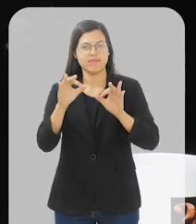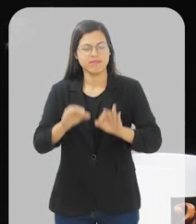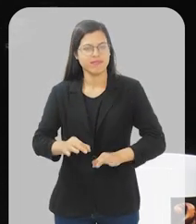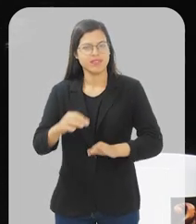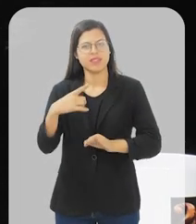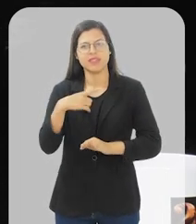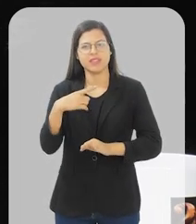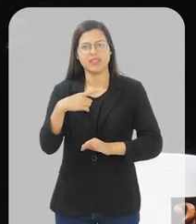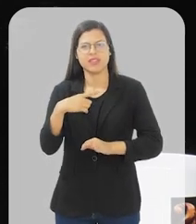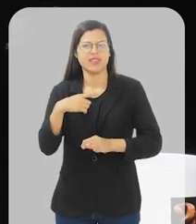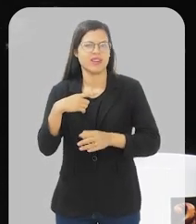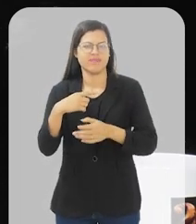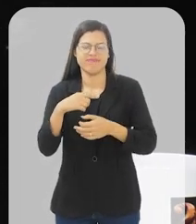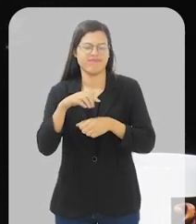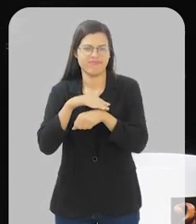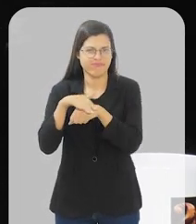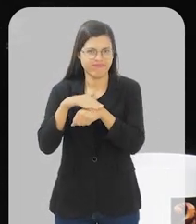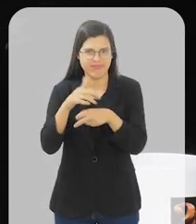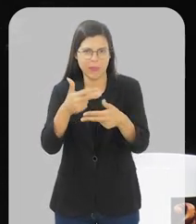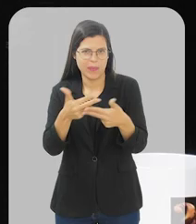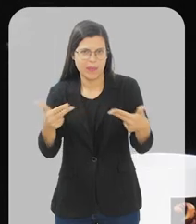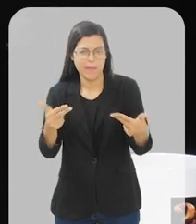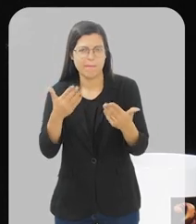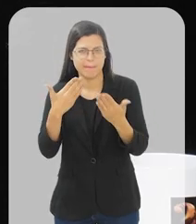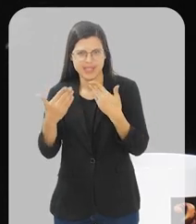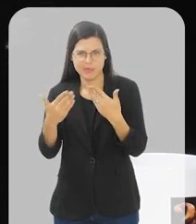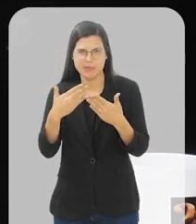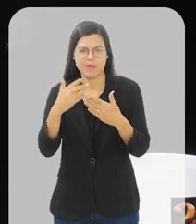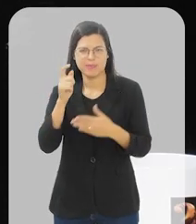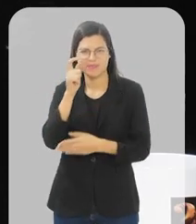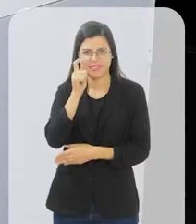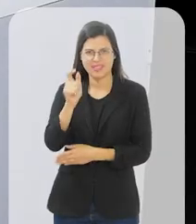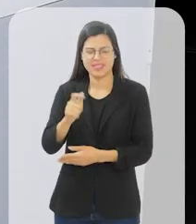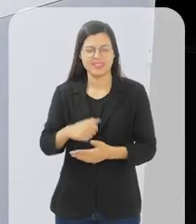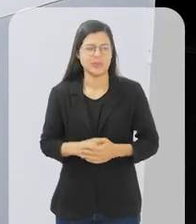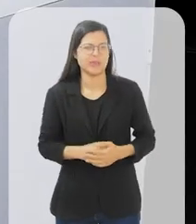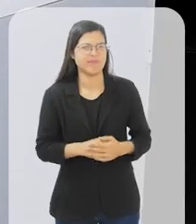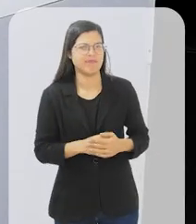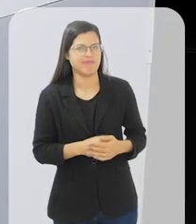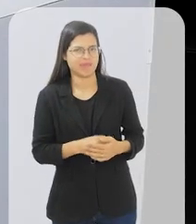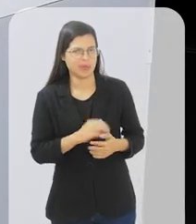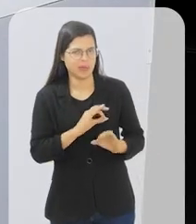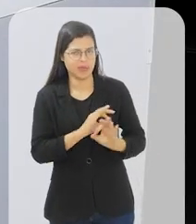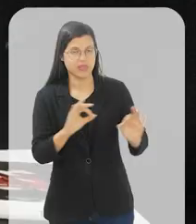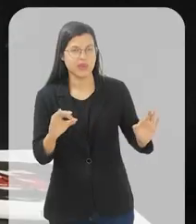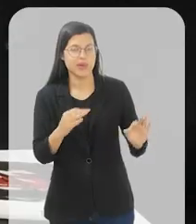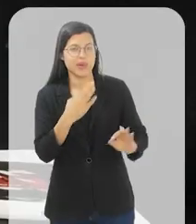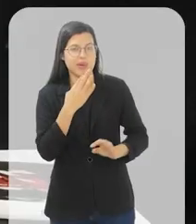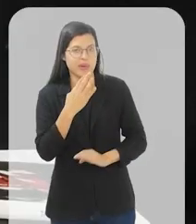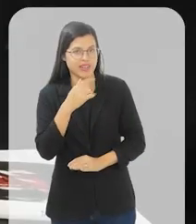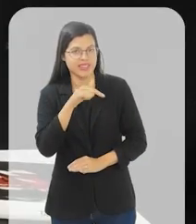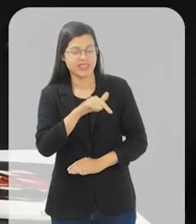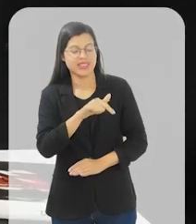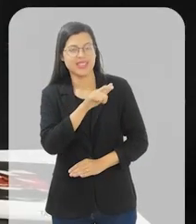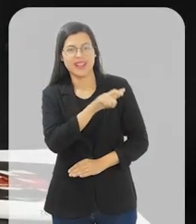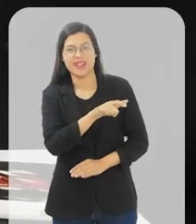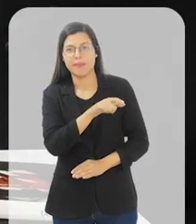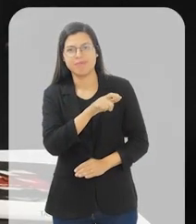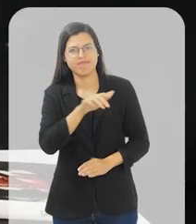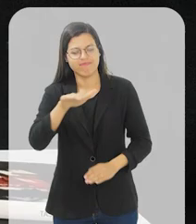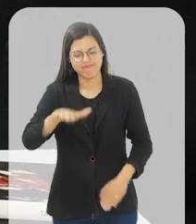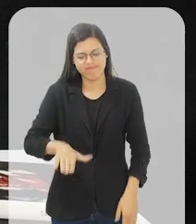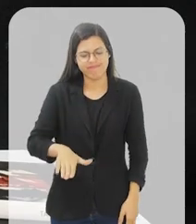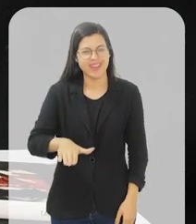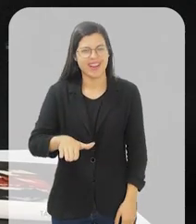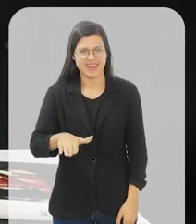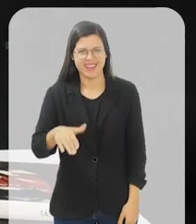com certeza vai ter muita coisa para falar aqui, vai ser um bate-papo bastante interessante. Tá ótimo. Eu conheci o Pablo, ele era pequenininho assim, tinha quantos